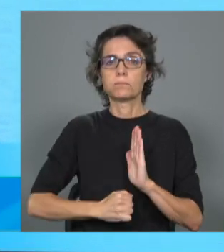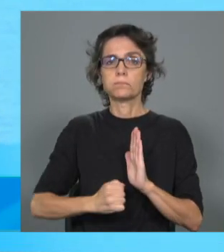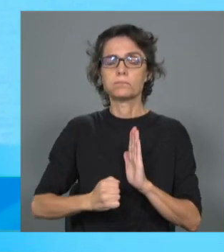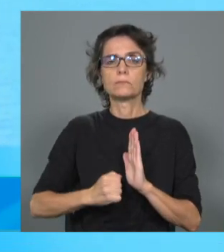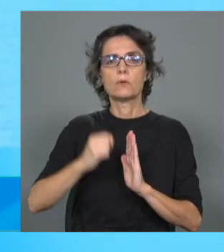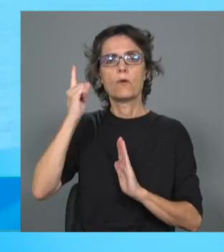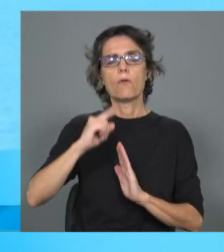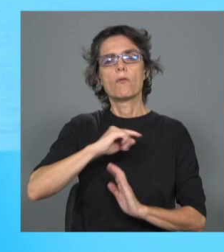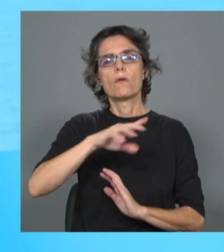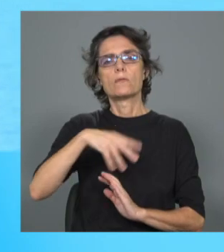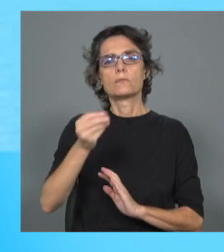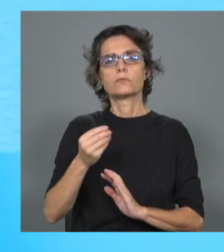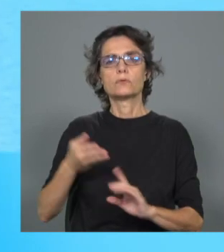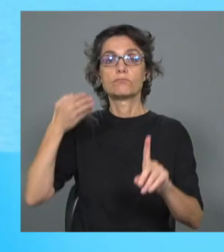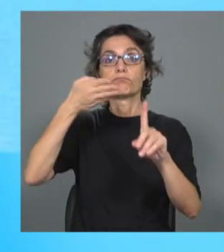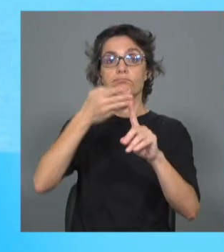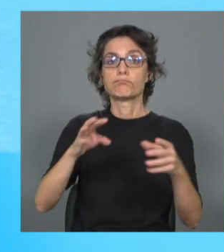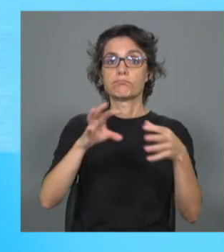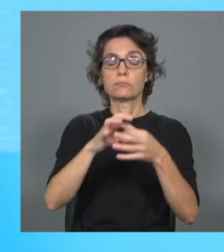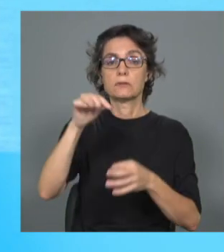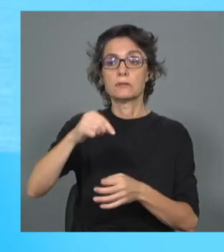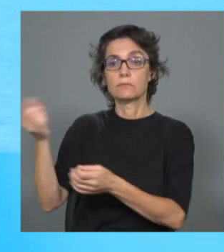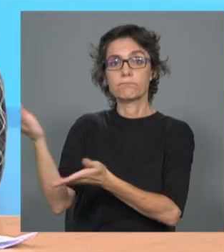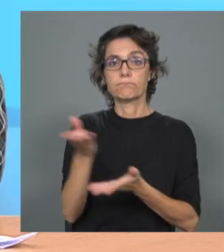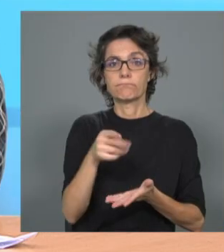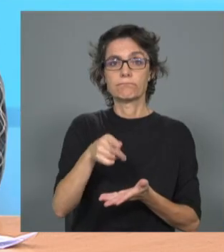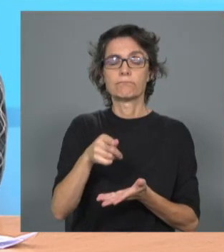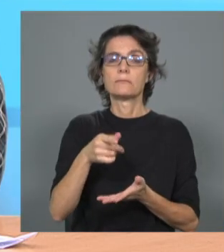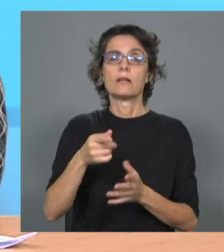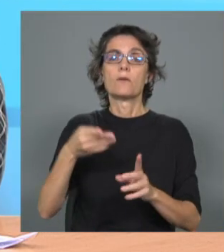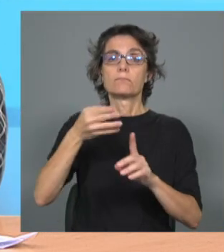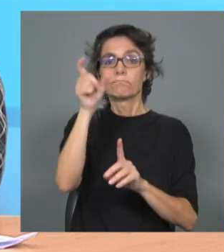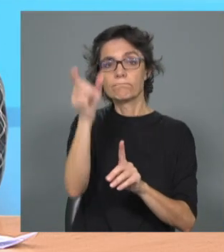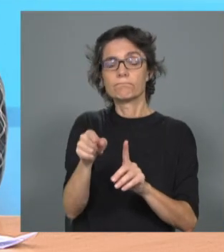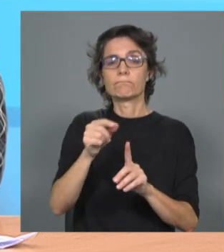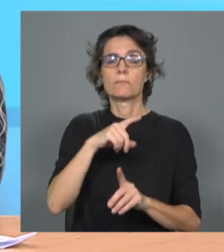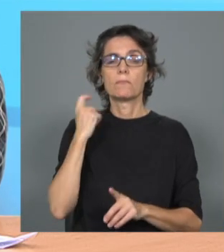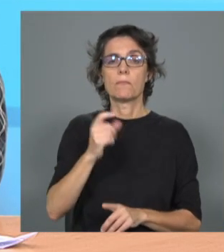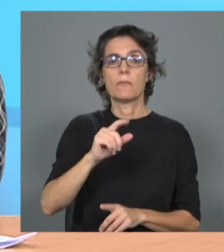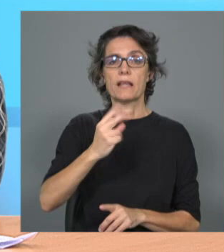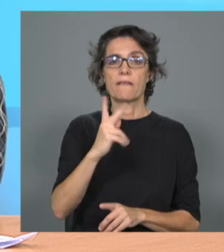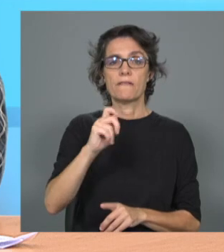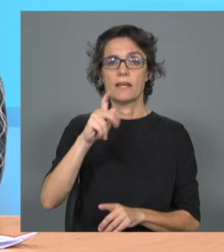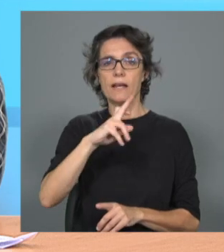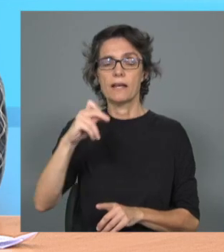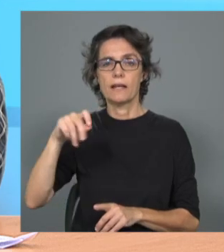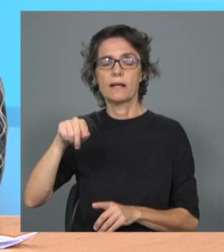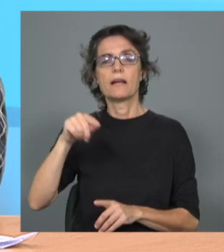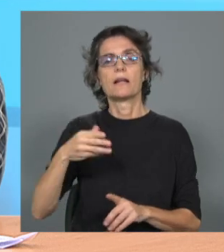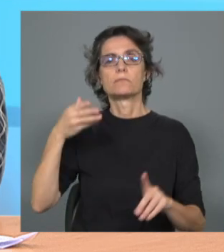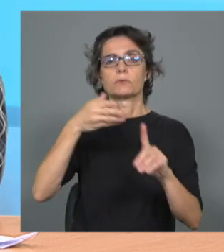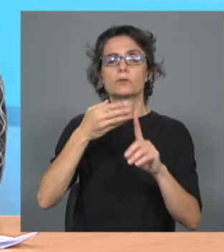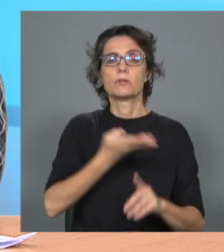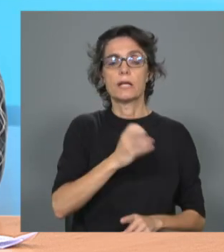o Dia Mundial das Missões e, por isso, temos connosco um missionário. O padre Luciano Vieira é missionário deoniano e